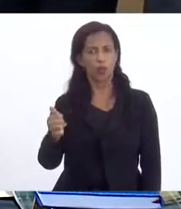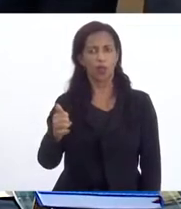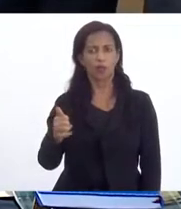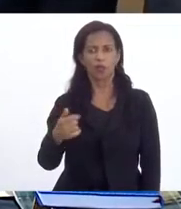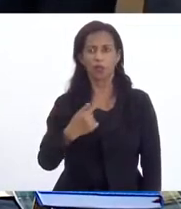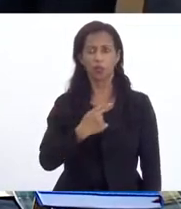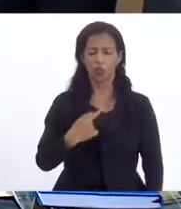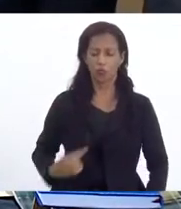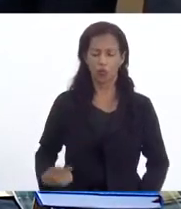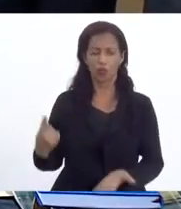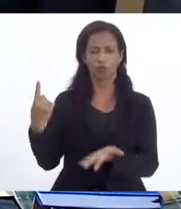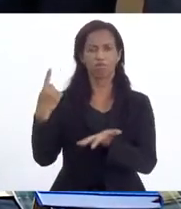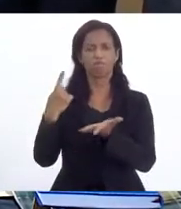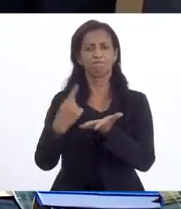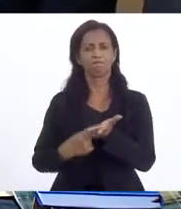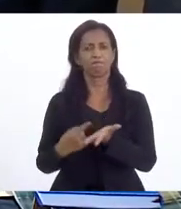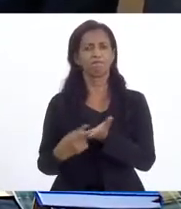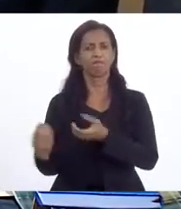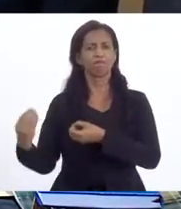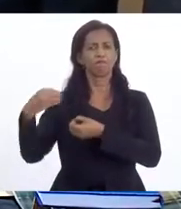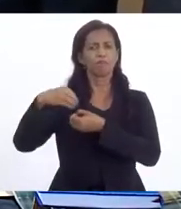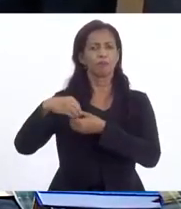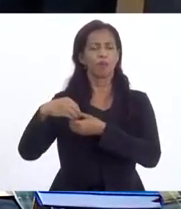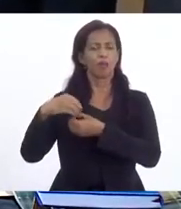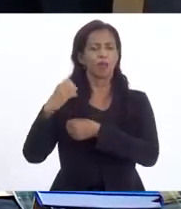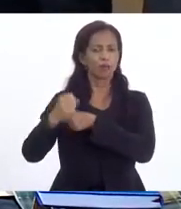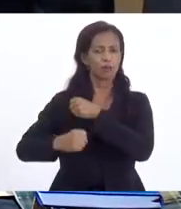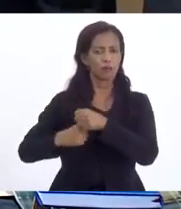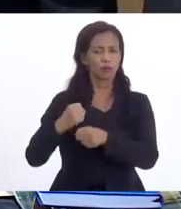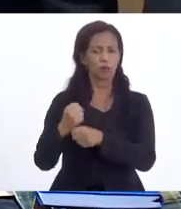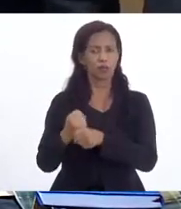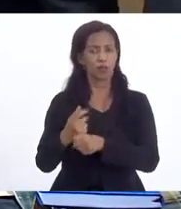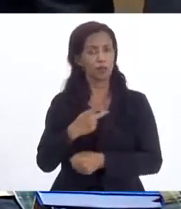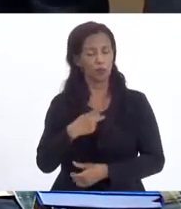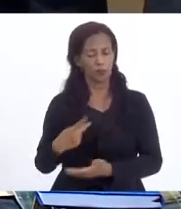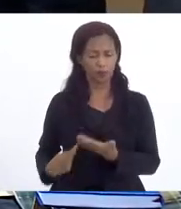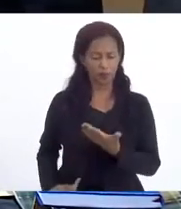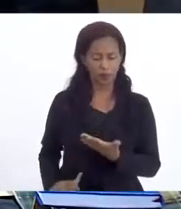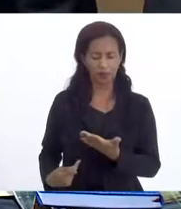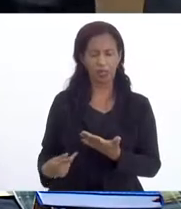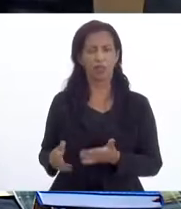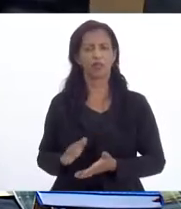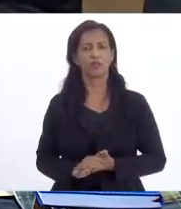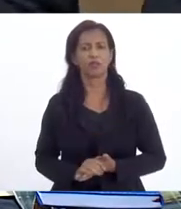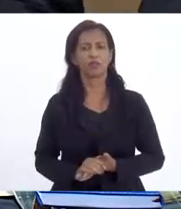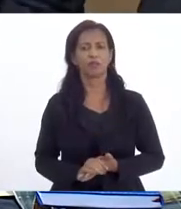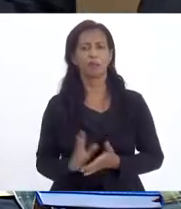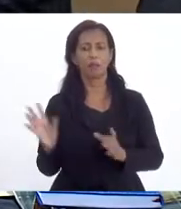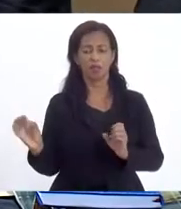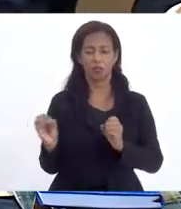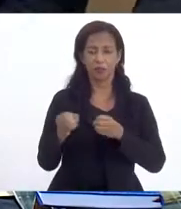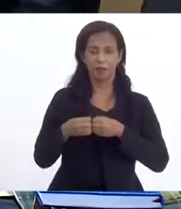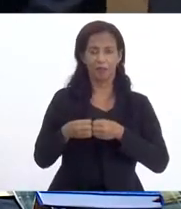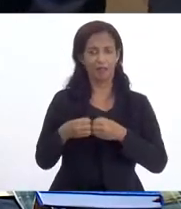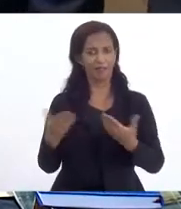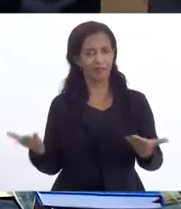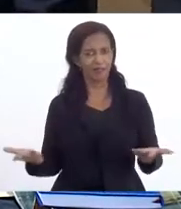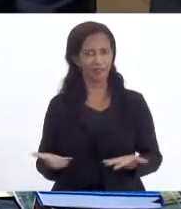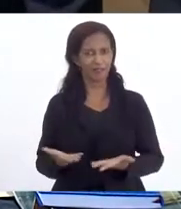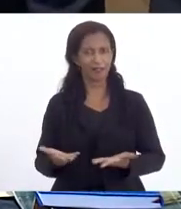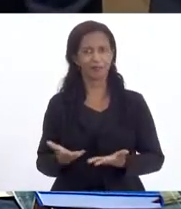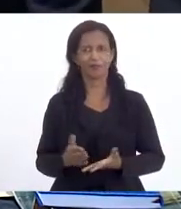se comprometeu a implementar no próximo ano. O presidente siciliano, assim mais perto agora,